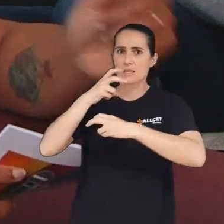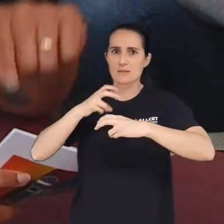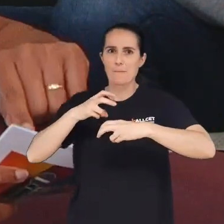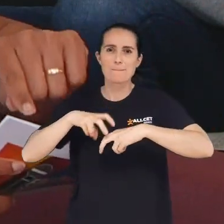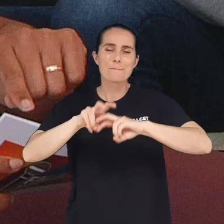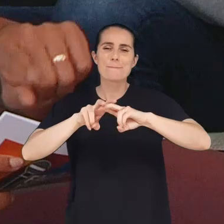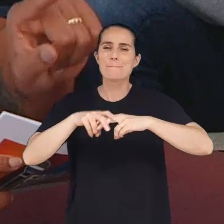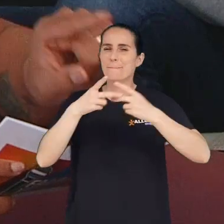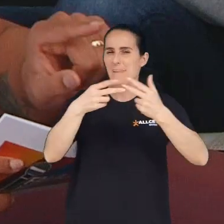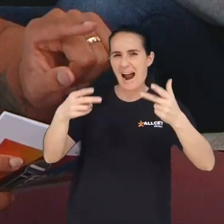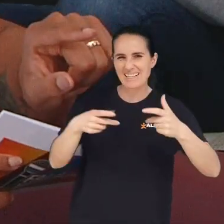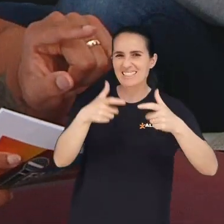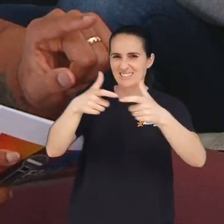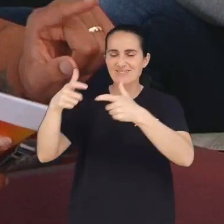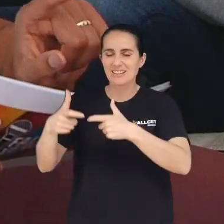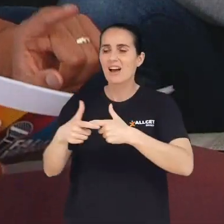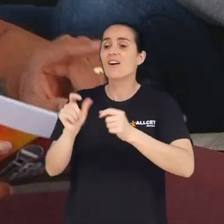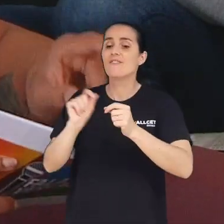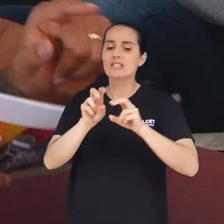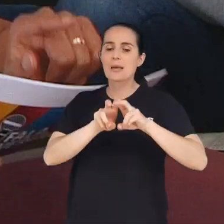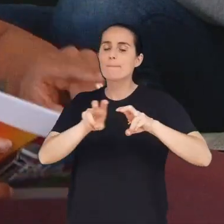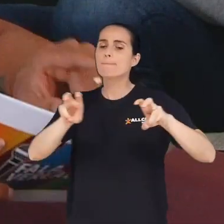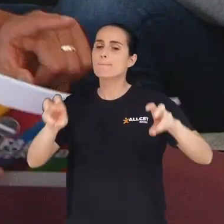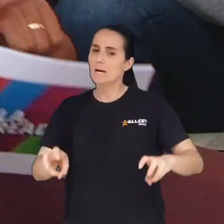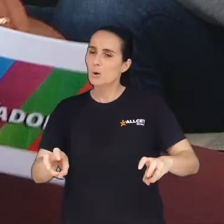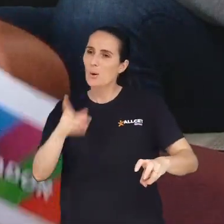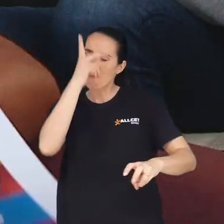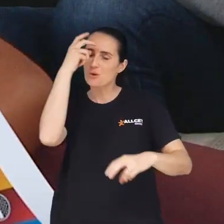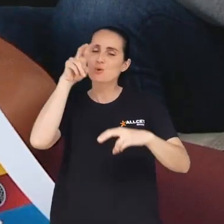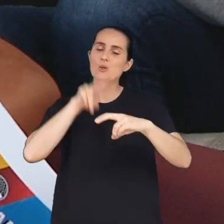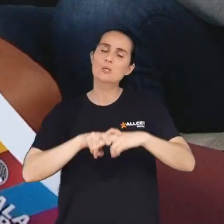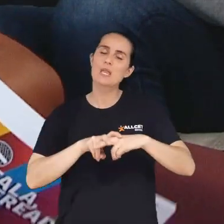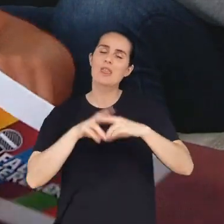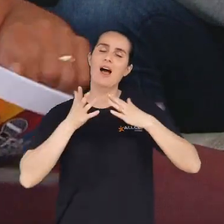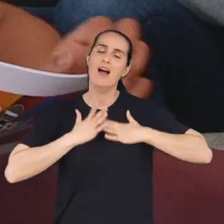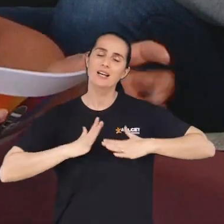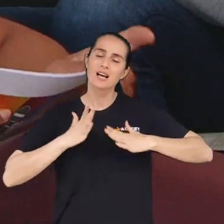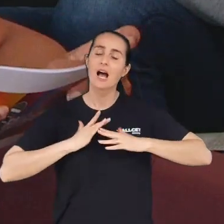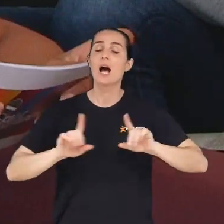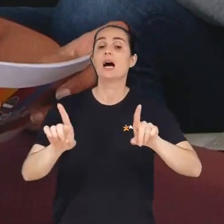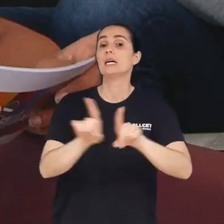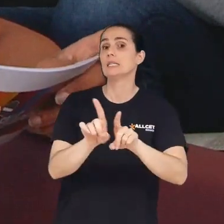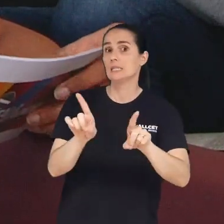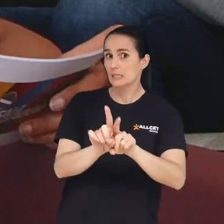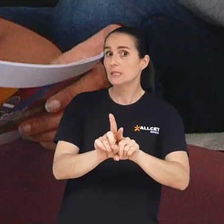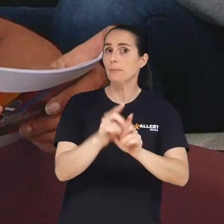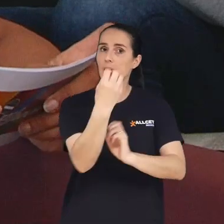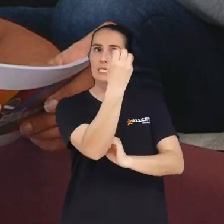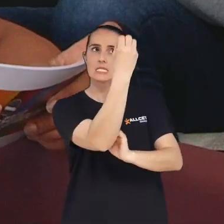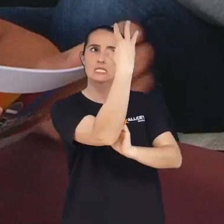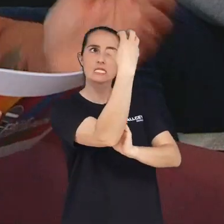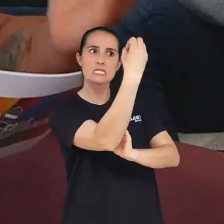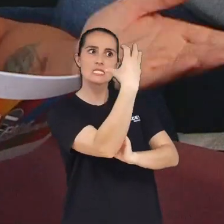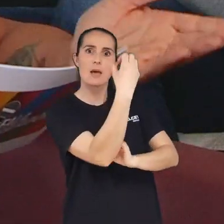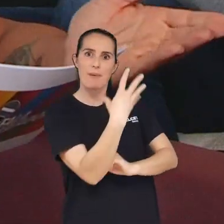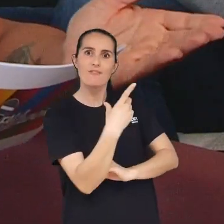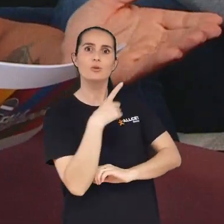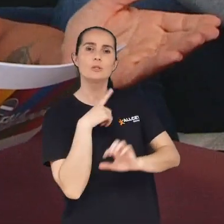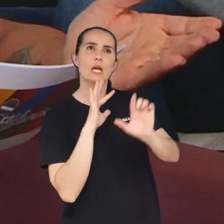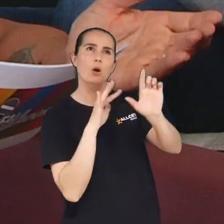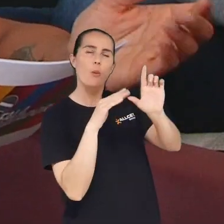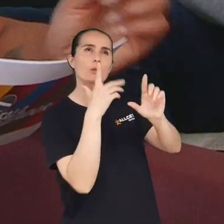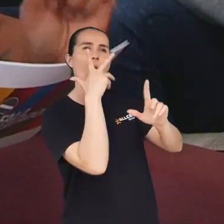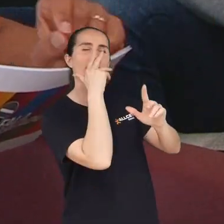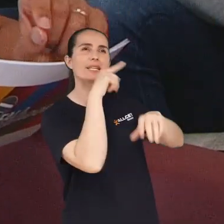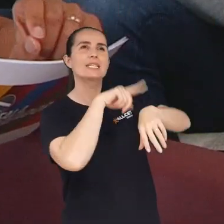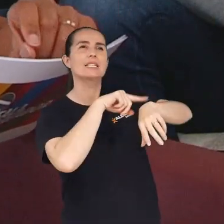descansar, e a outra, até mesmo os contadores regressivos nos semáforos instalados na nossa cidade. Mas, segundo